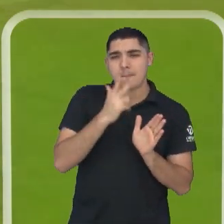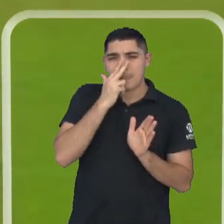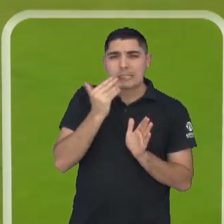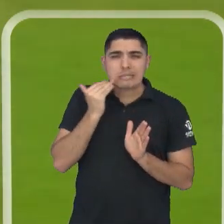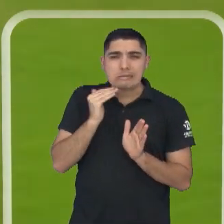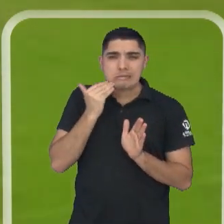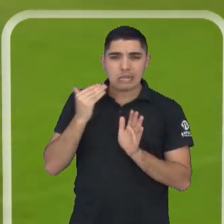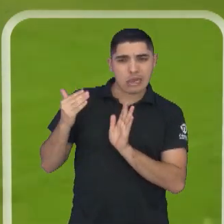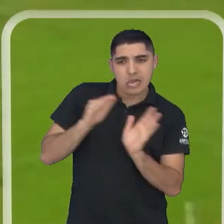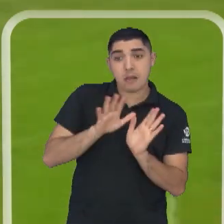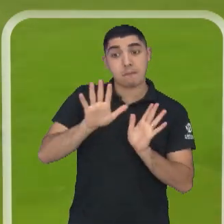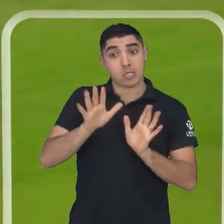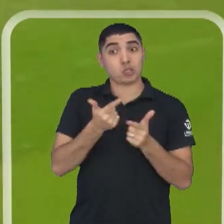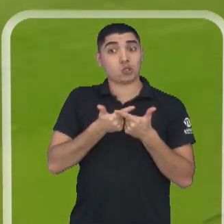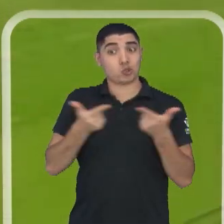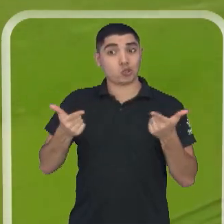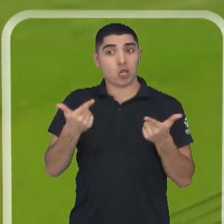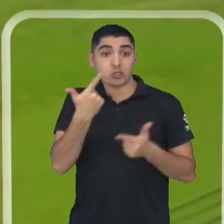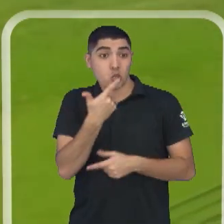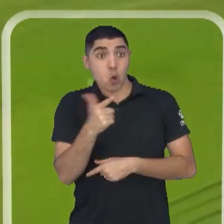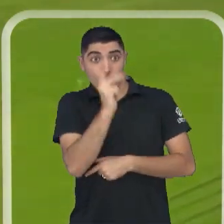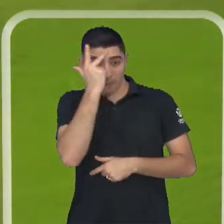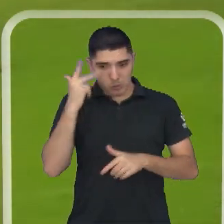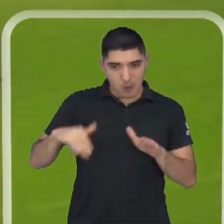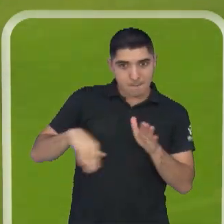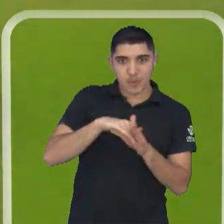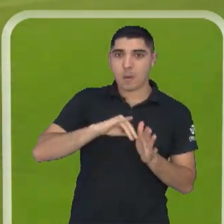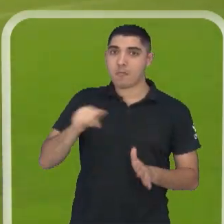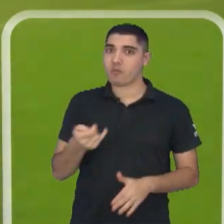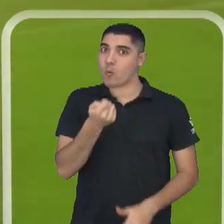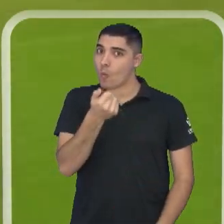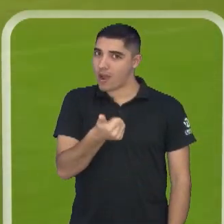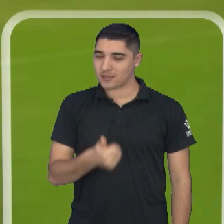sorte dele não tinha ninguém do São José por perto.